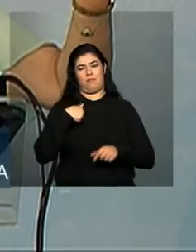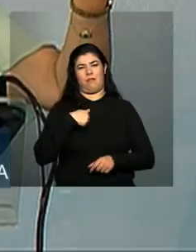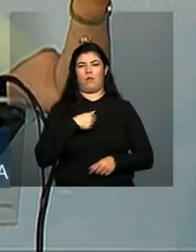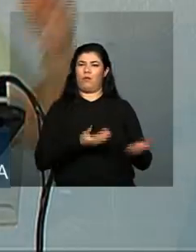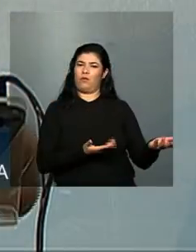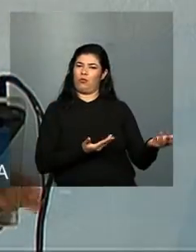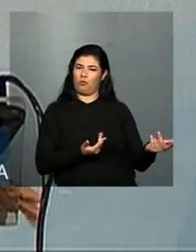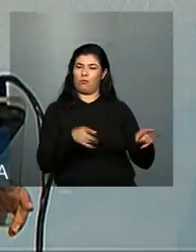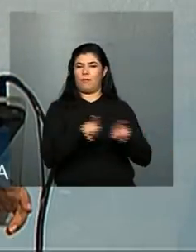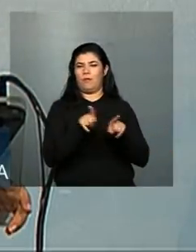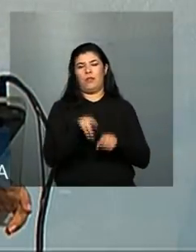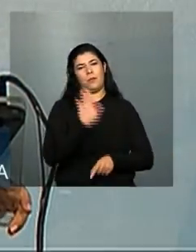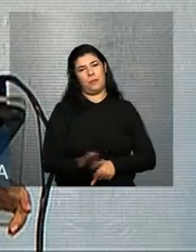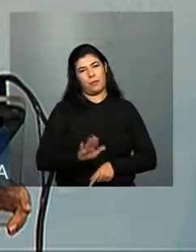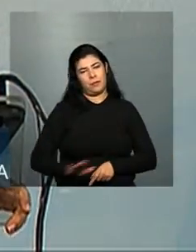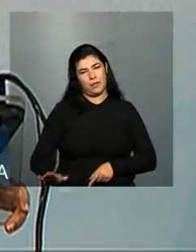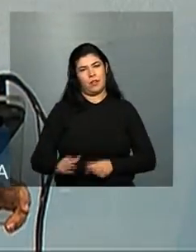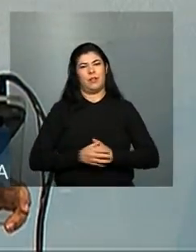mais novas e as crianças.